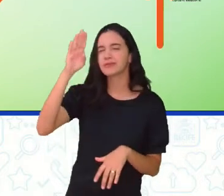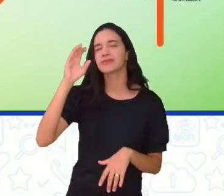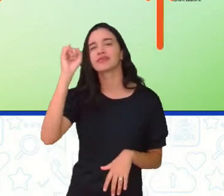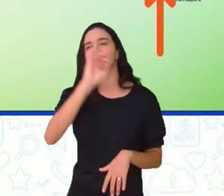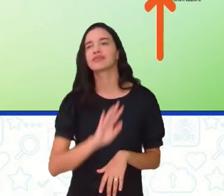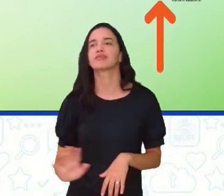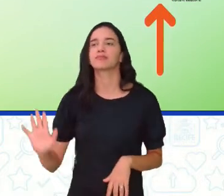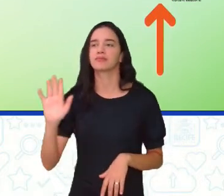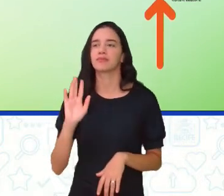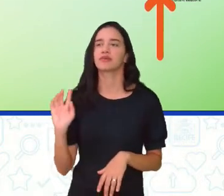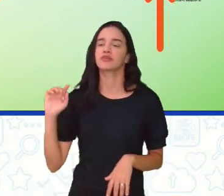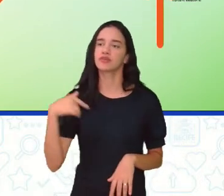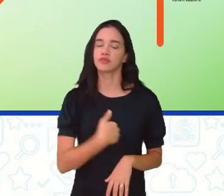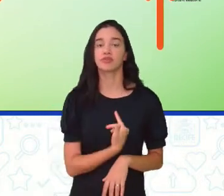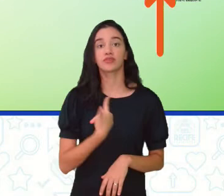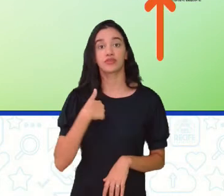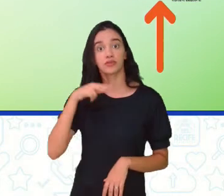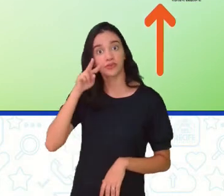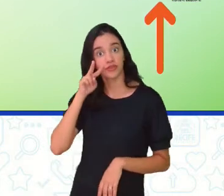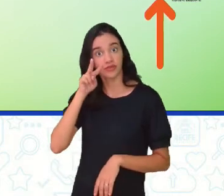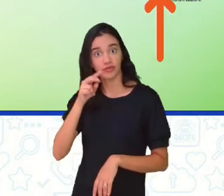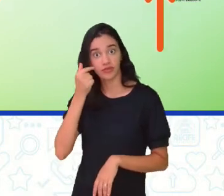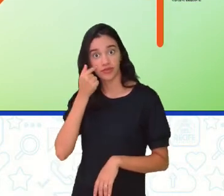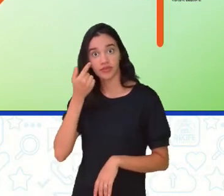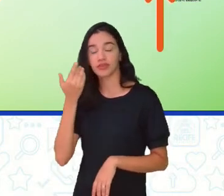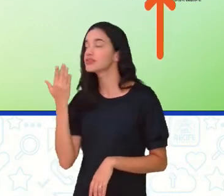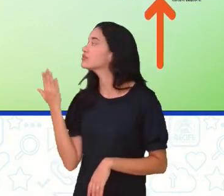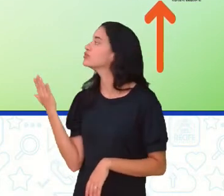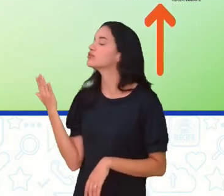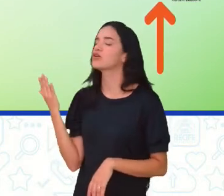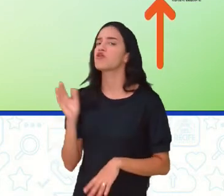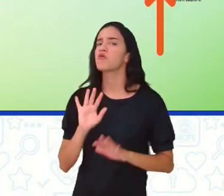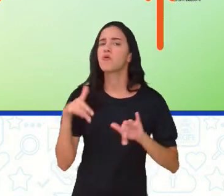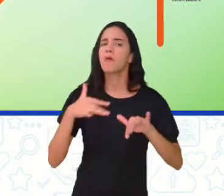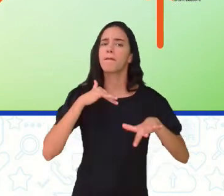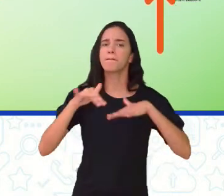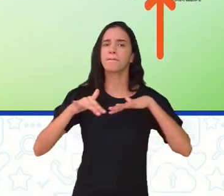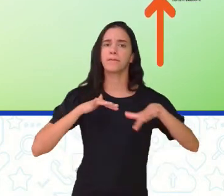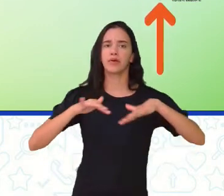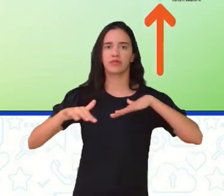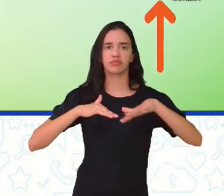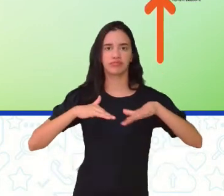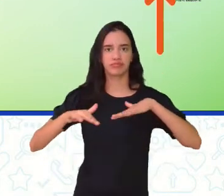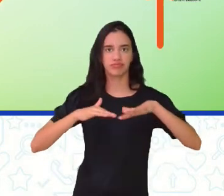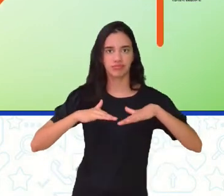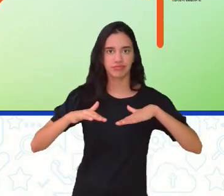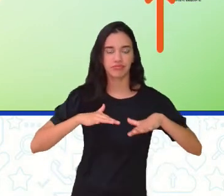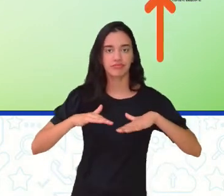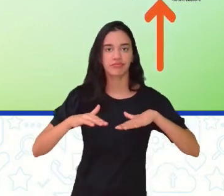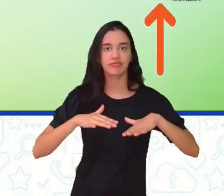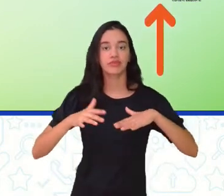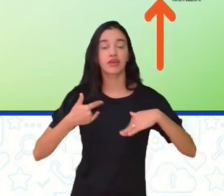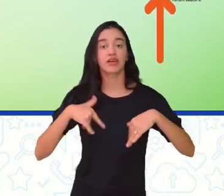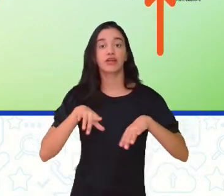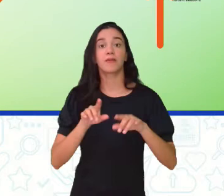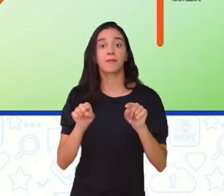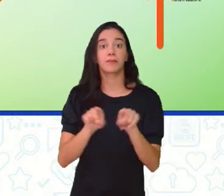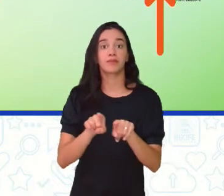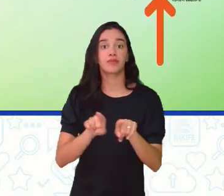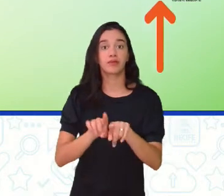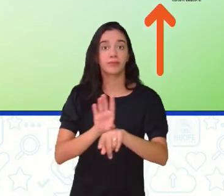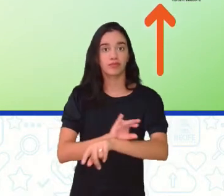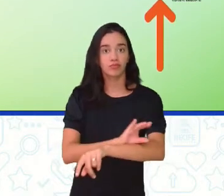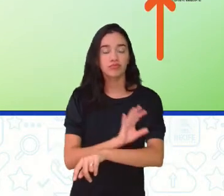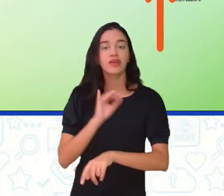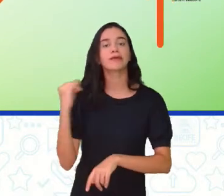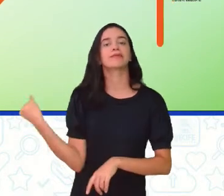a gente está vendo aí também, através das setinhas vermelhas, qual é o movimento desse diafragma, desse músculo